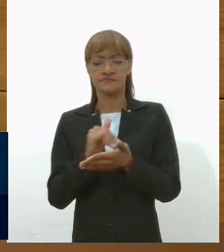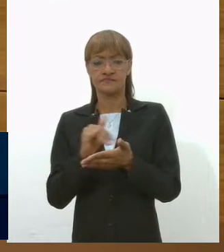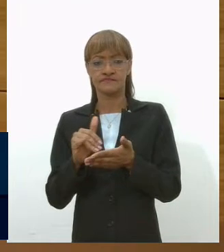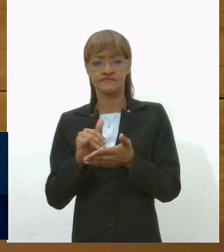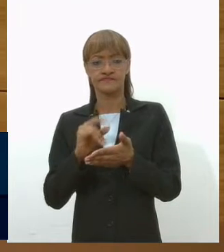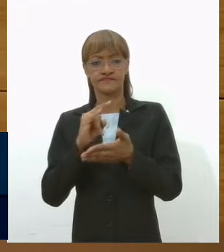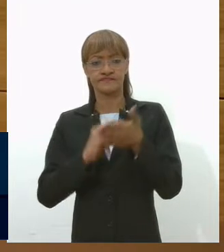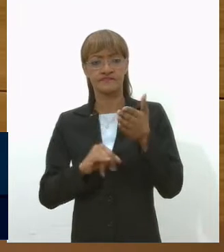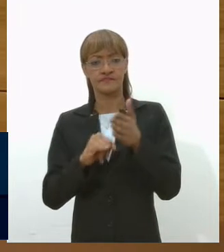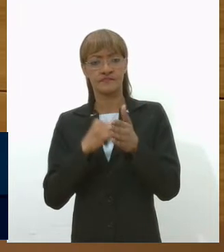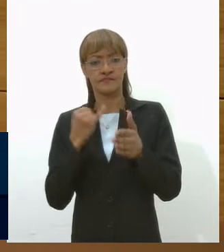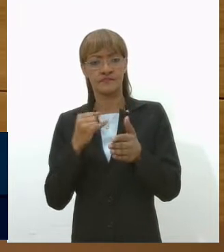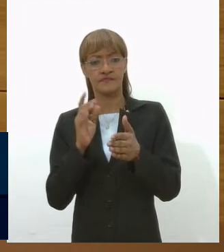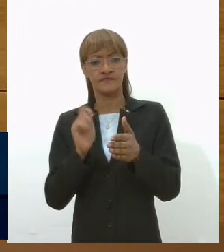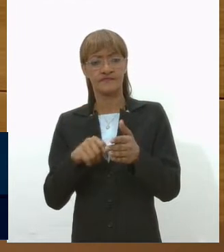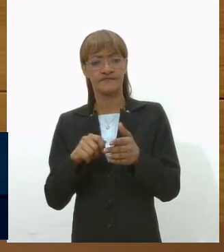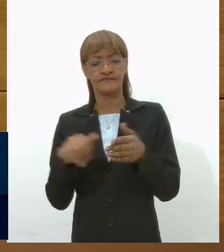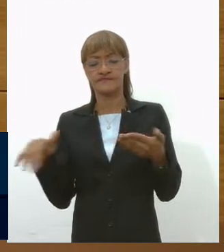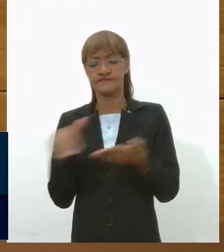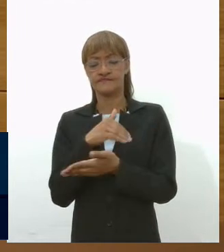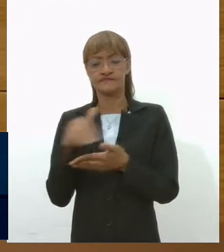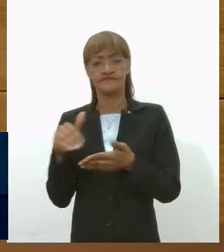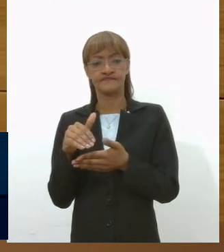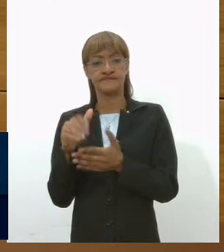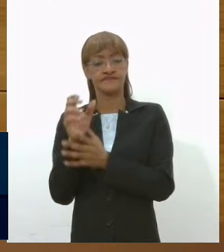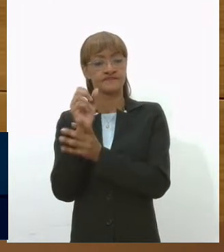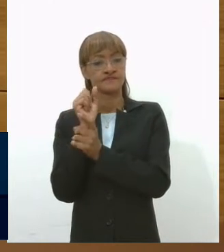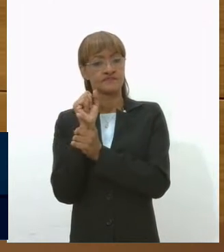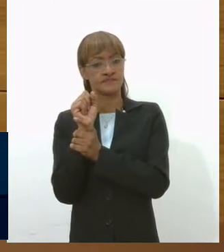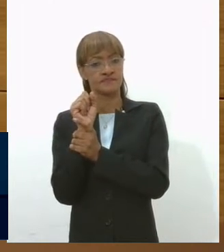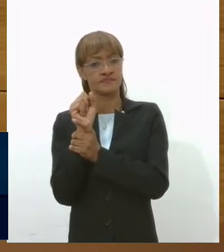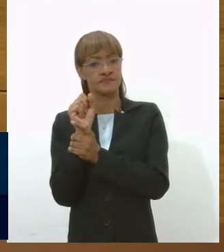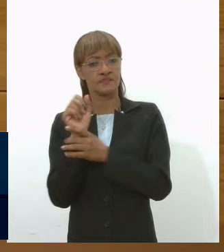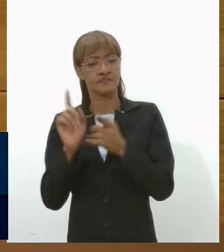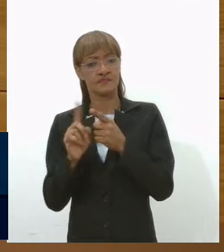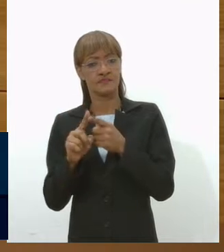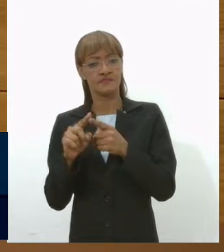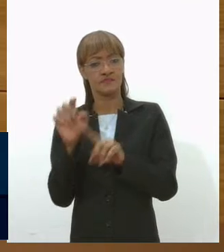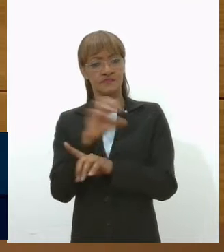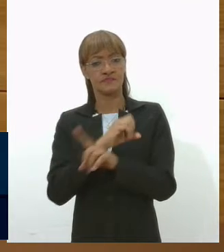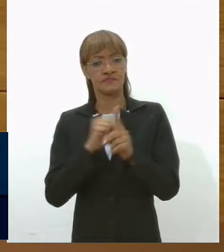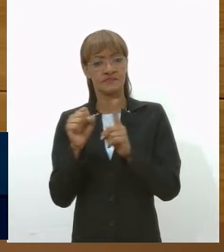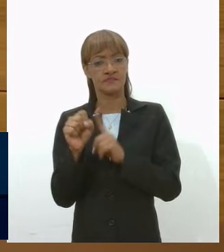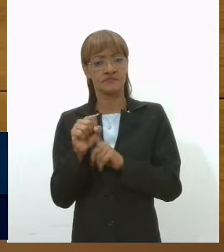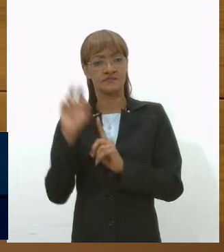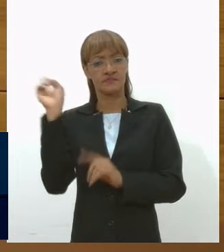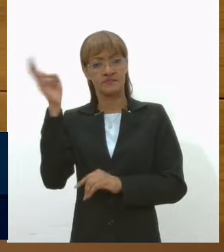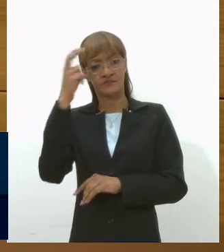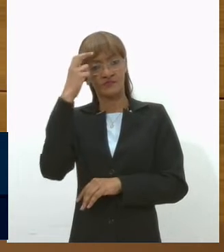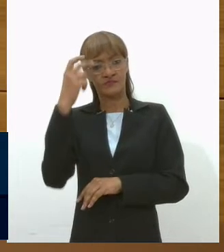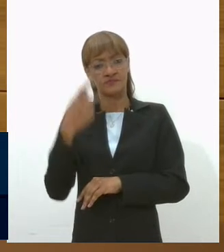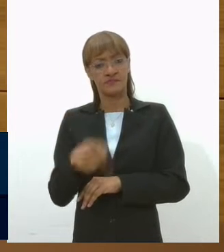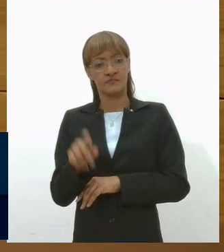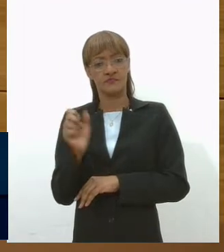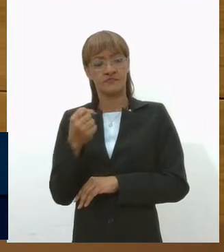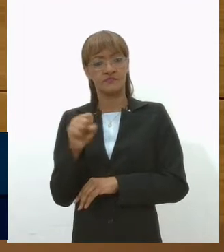entre si celebram a Secretaria de Estado de Segurança Pública e a Sociedade Educacional Cultural Sergipe Del Rey,